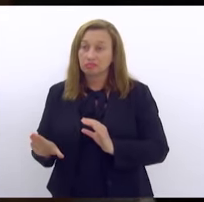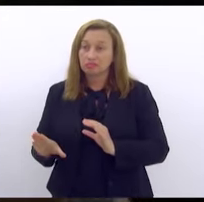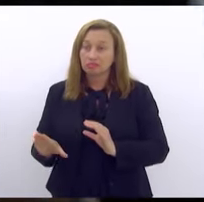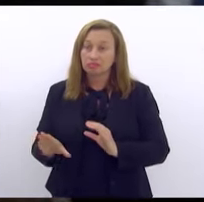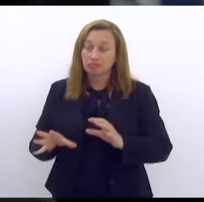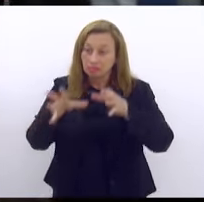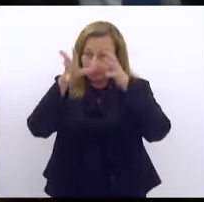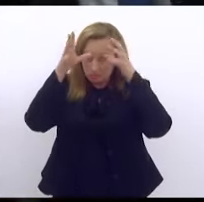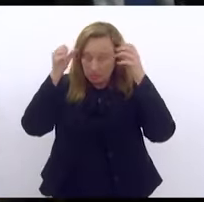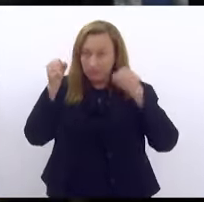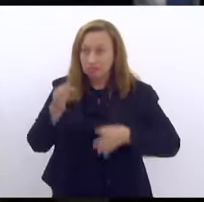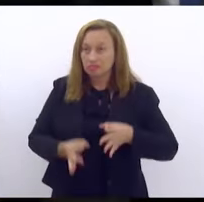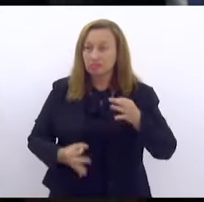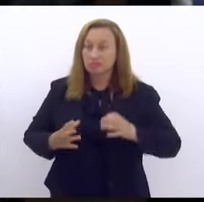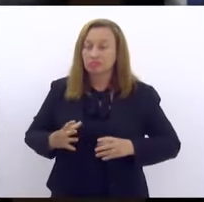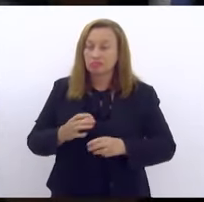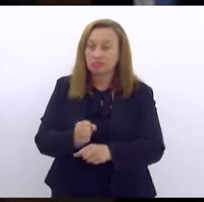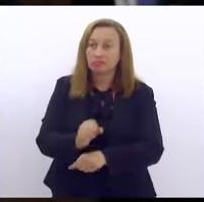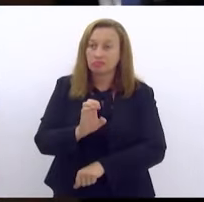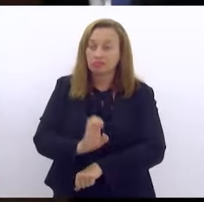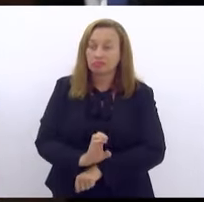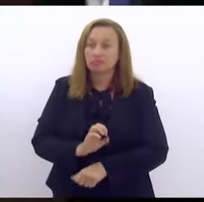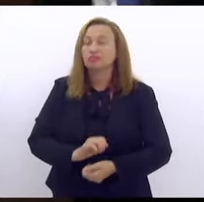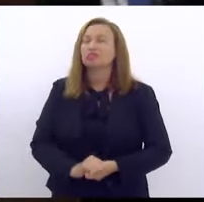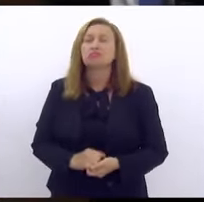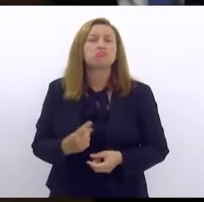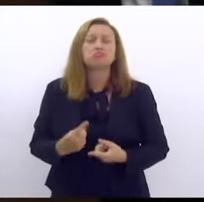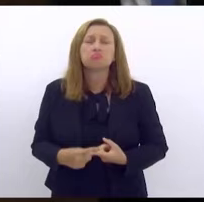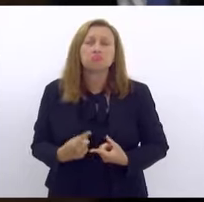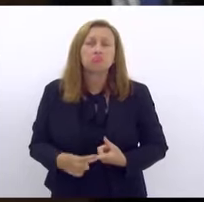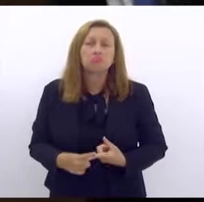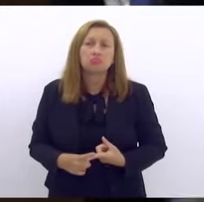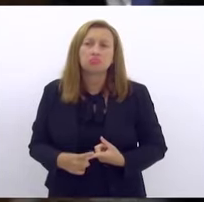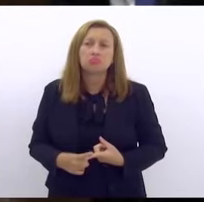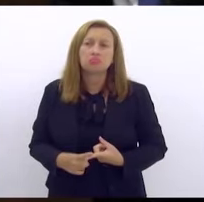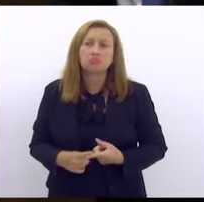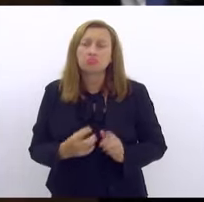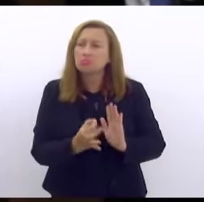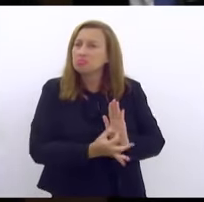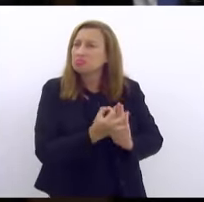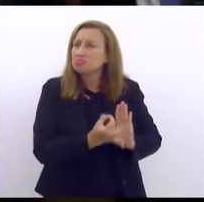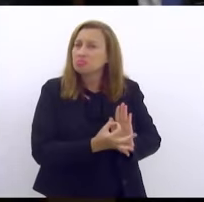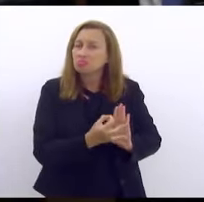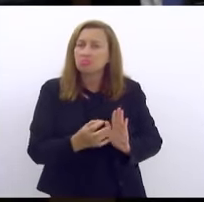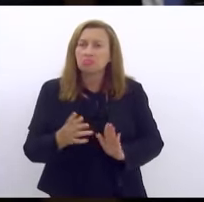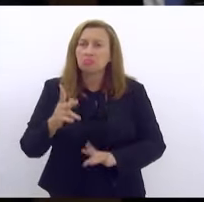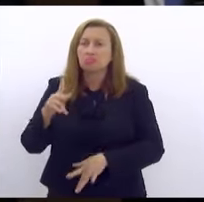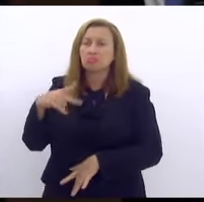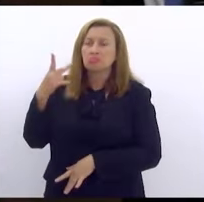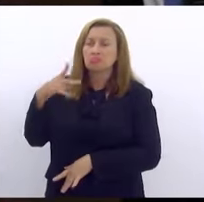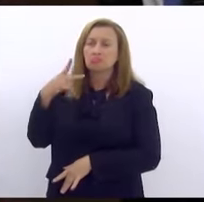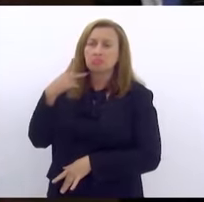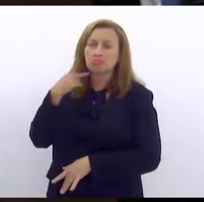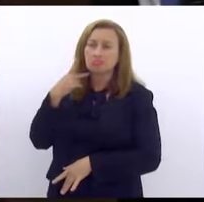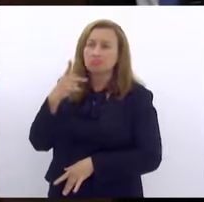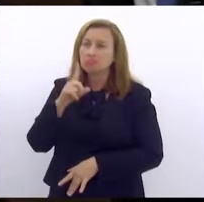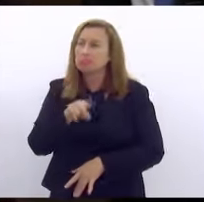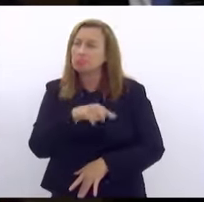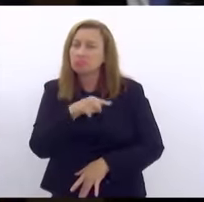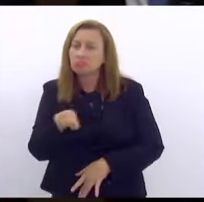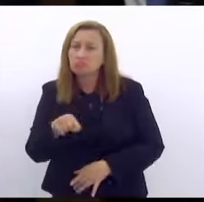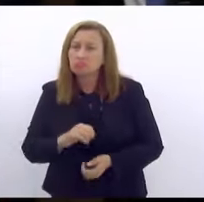Estado. E por que esse parecer da Controladoria foi